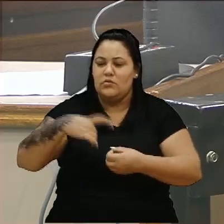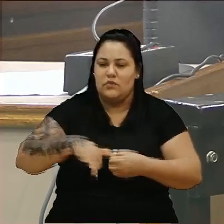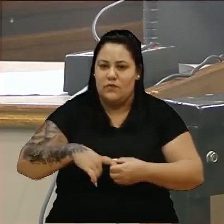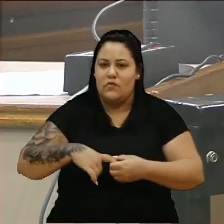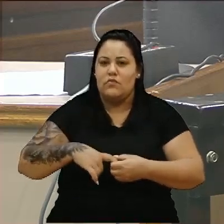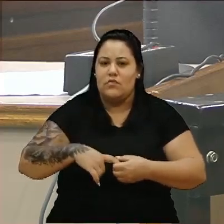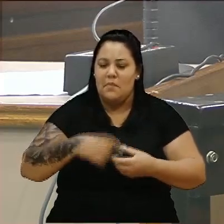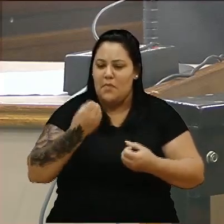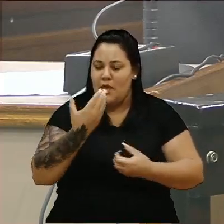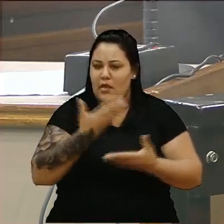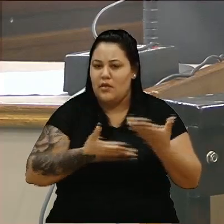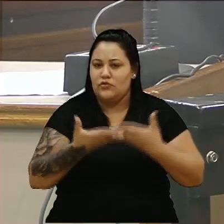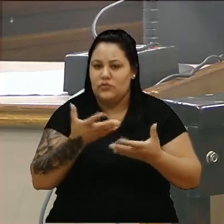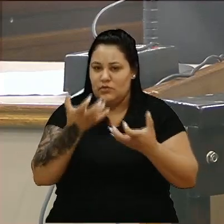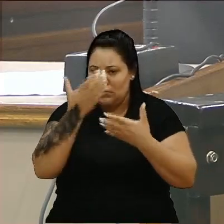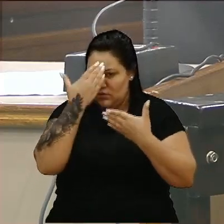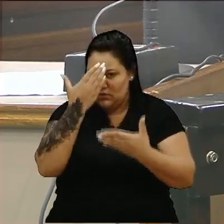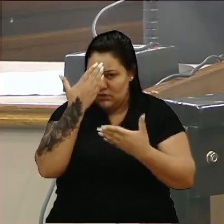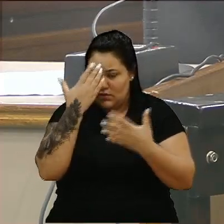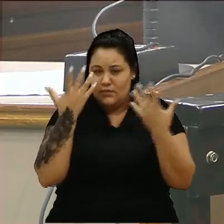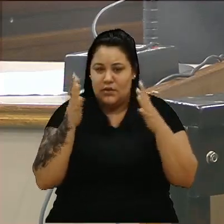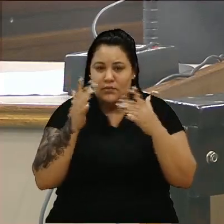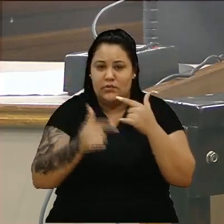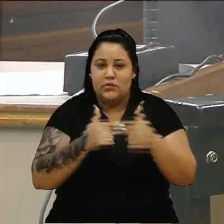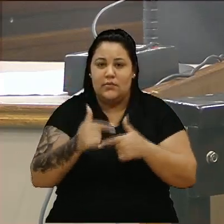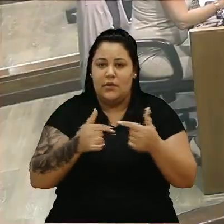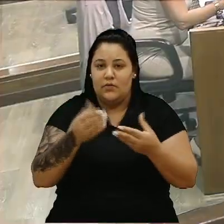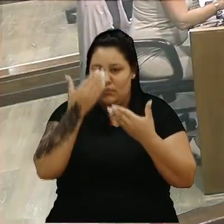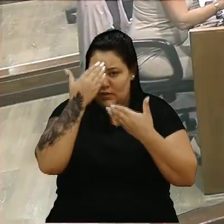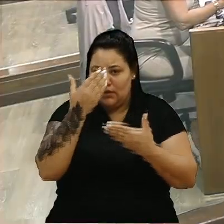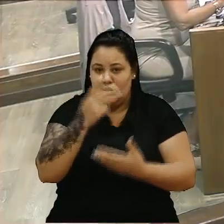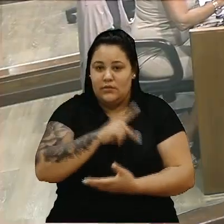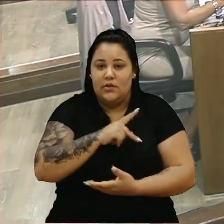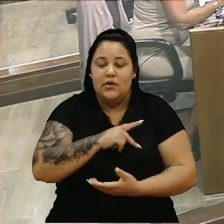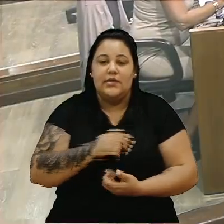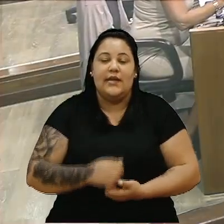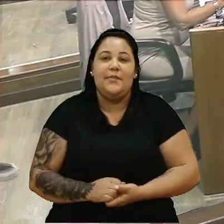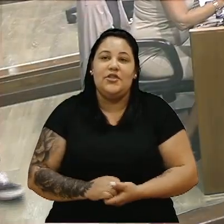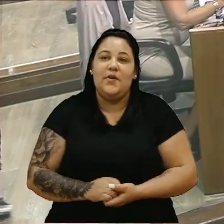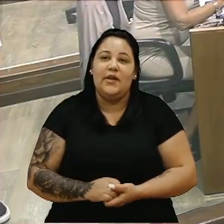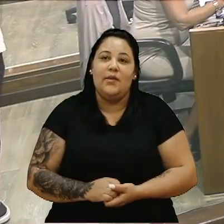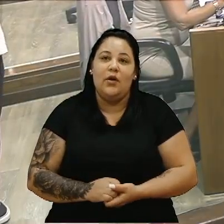Quero agradecer e parabenizar pelo trabalho. Obrigado, presidente. Obrigado, Votarei vereador. sim. Obrigado, vereador